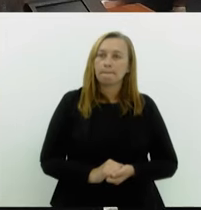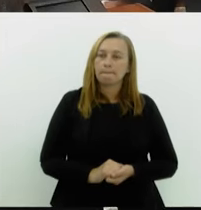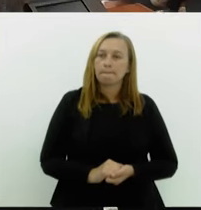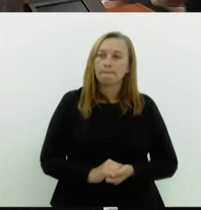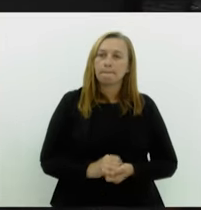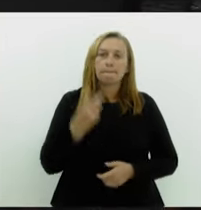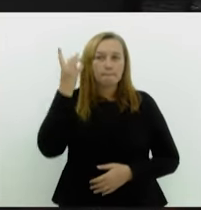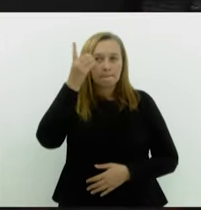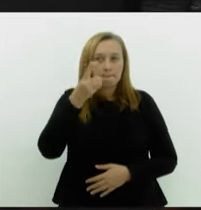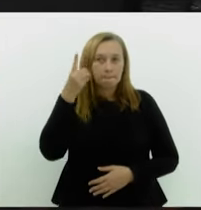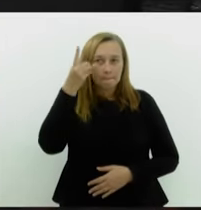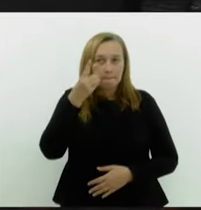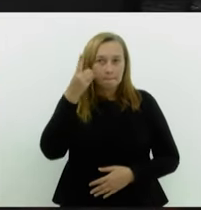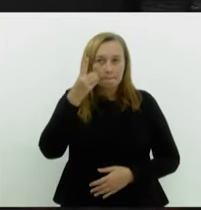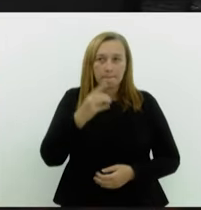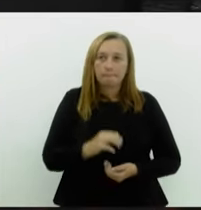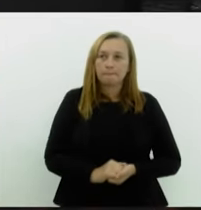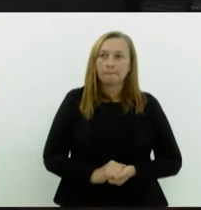Deputado